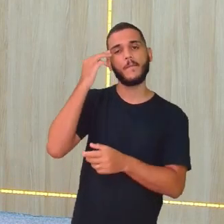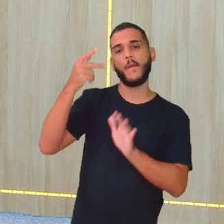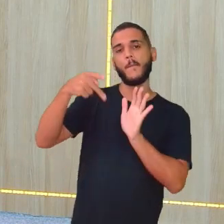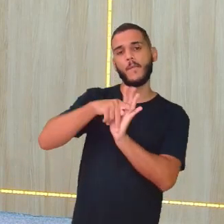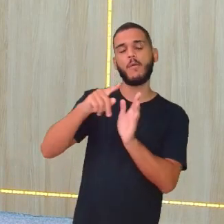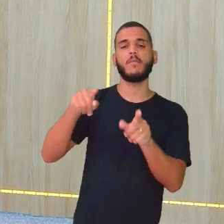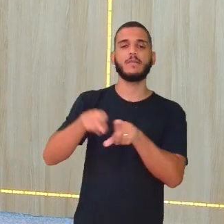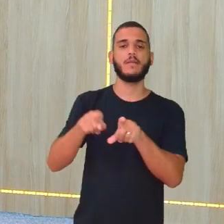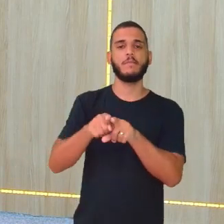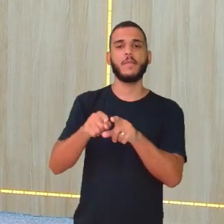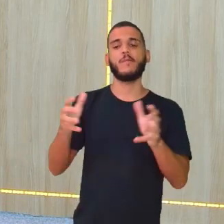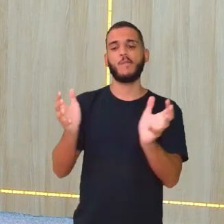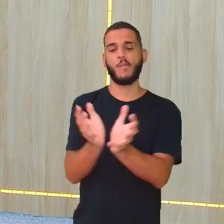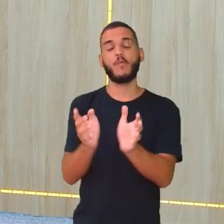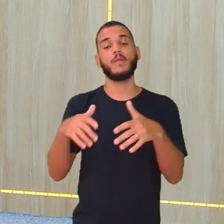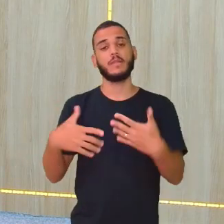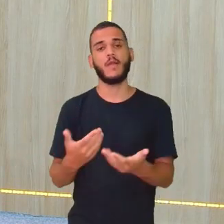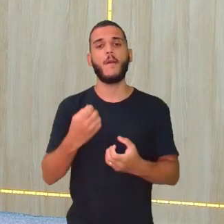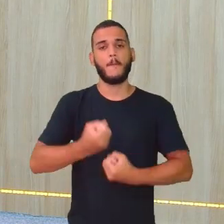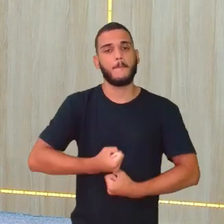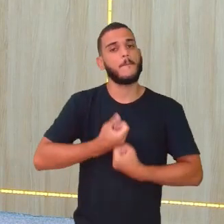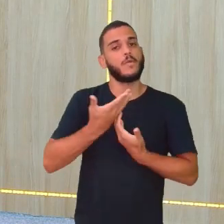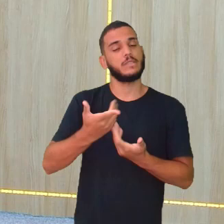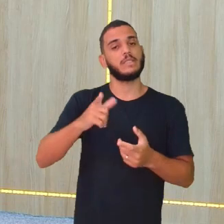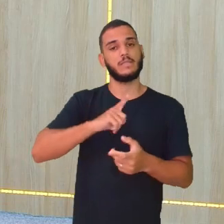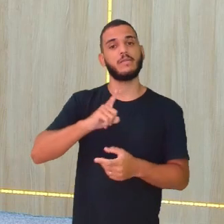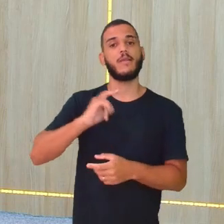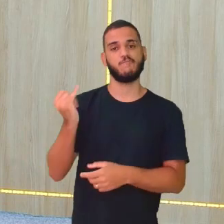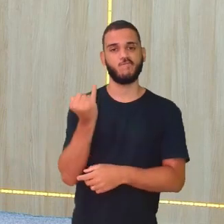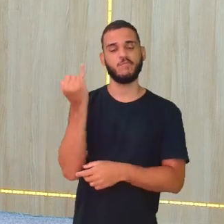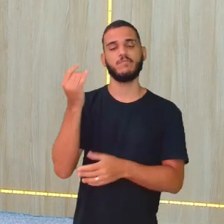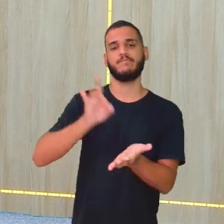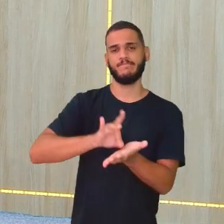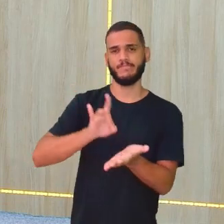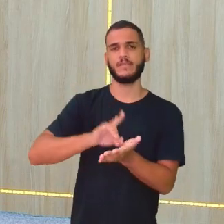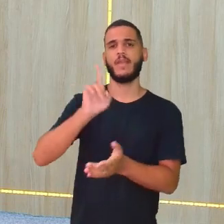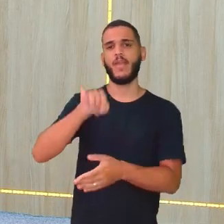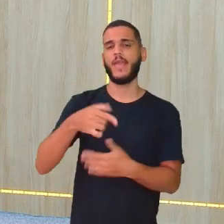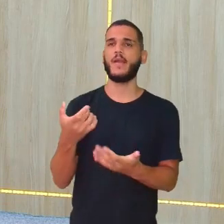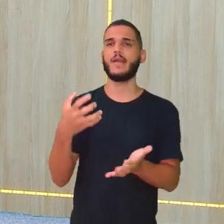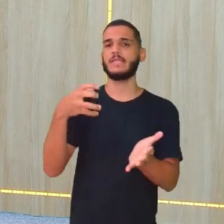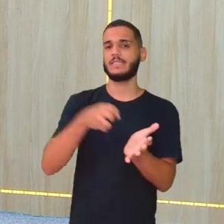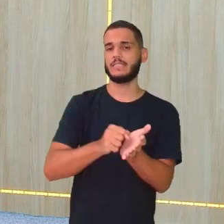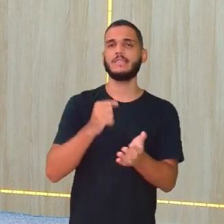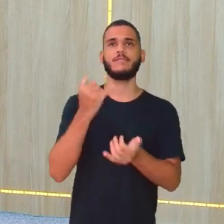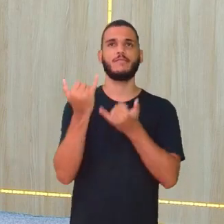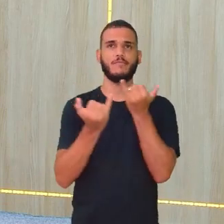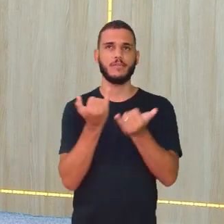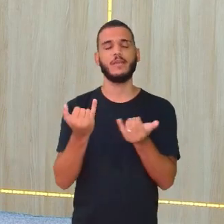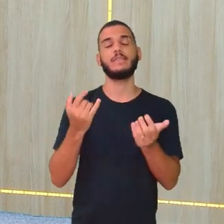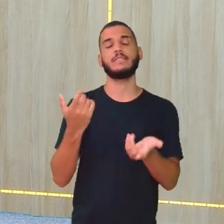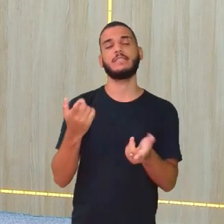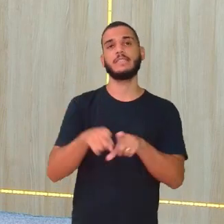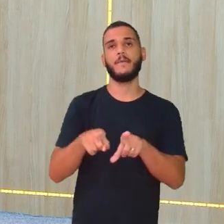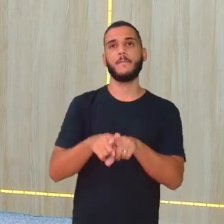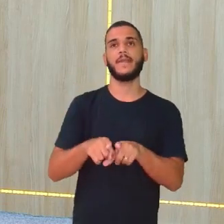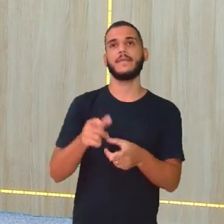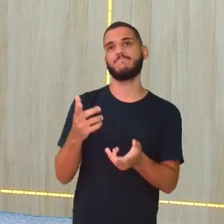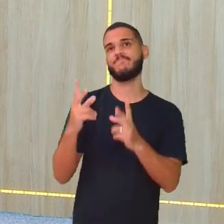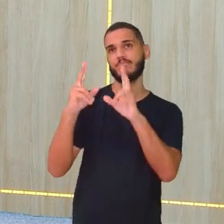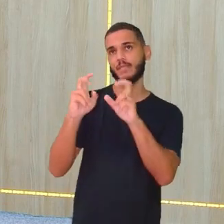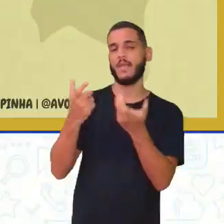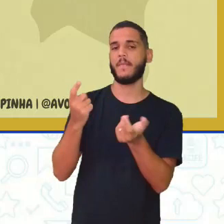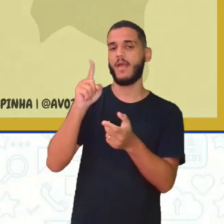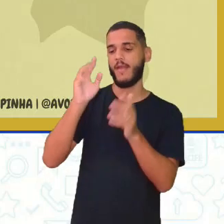através da poesia. E a poesia ela tem uma importância muito grande nesse papel de registro, né? Falando aqui principalmente dos sertões,